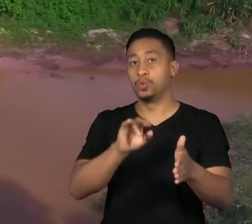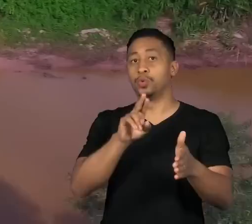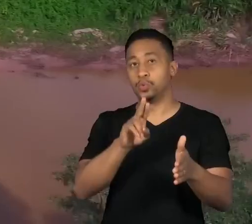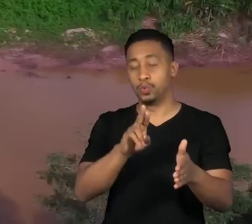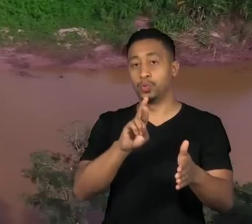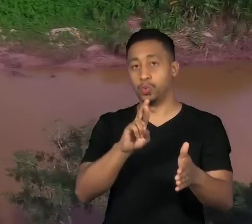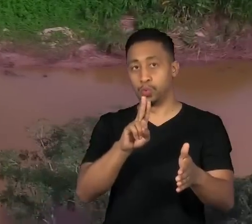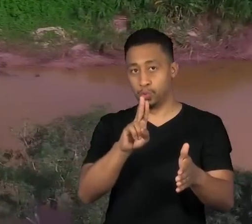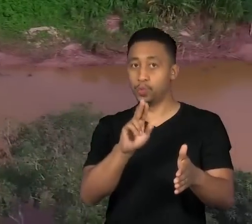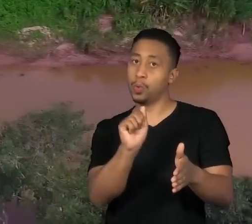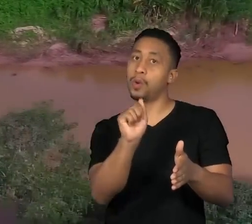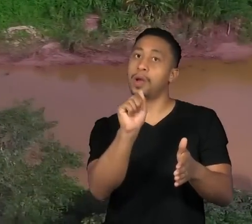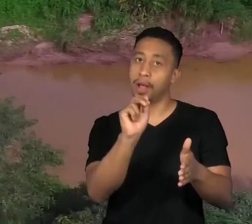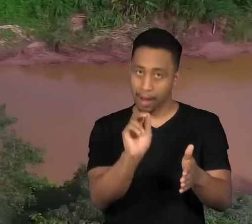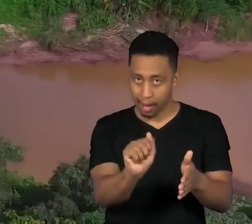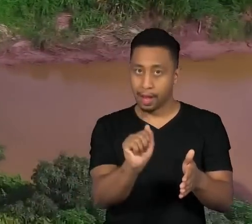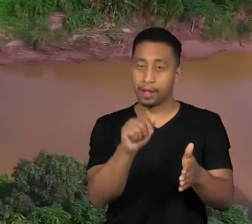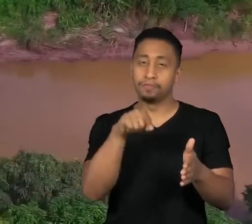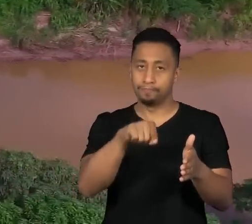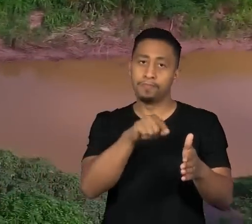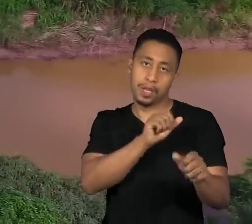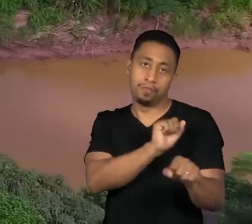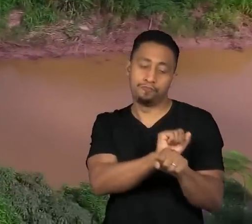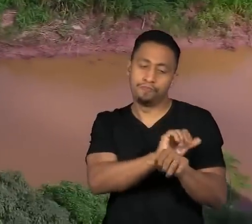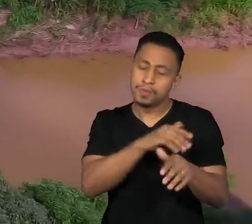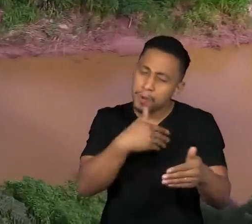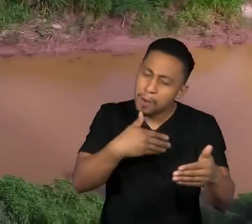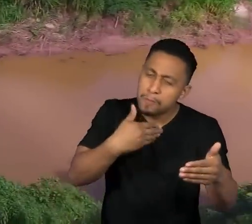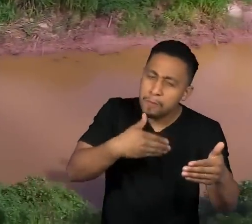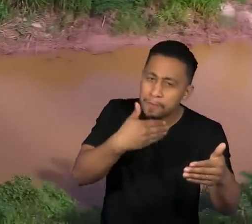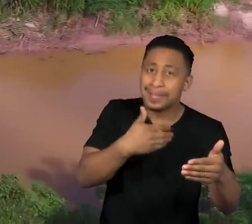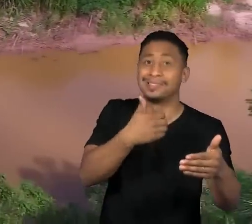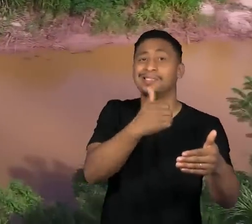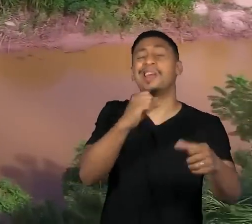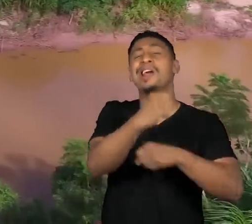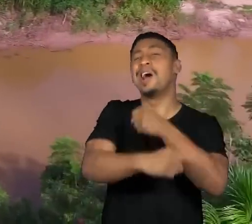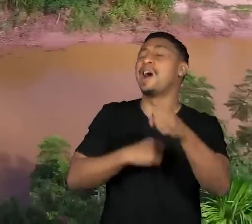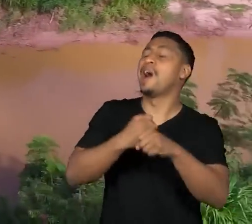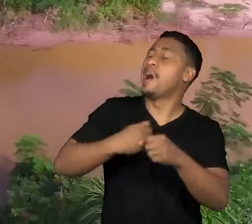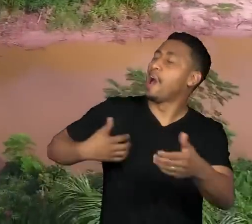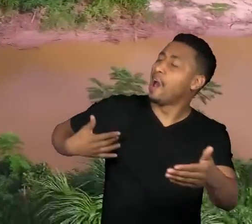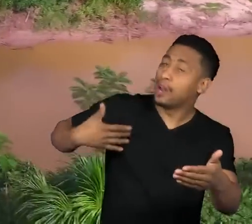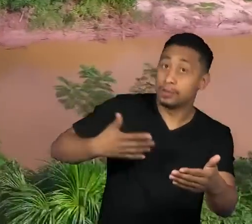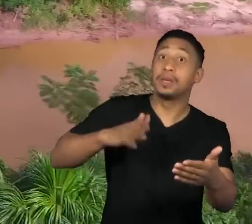em 1992, mas na época o cenário era bem diferente.